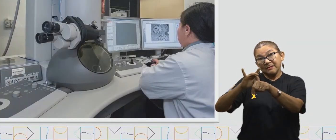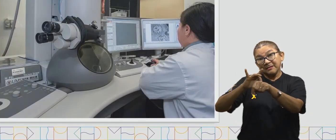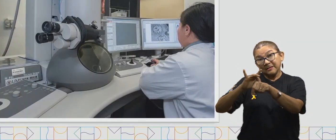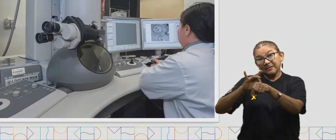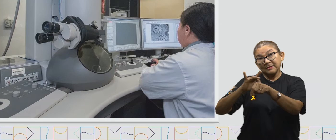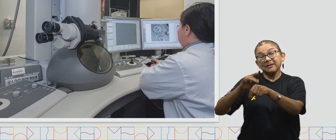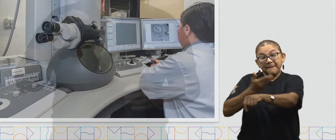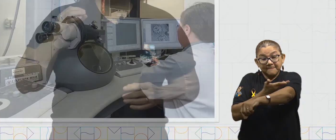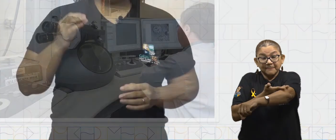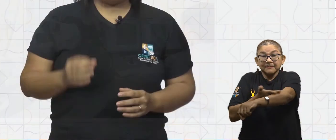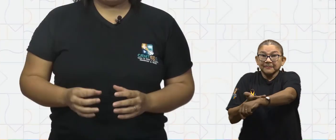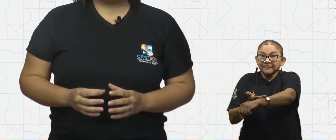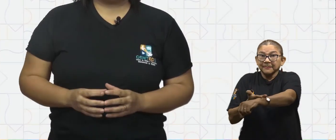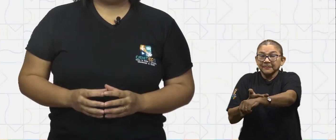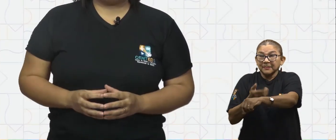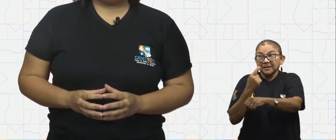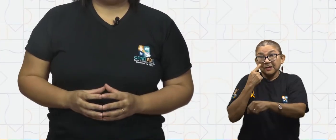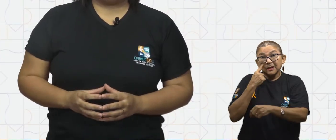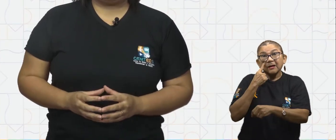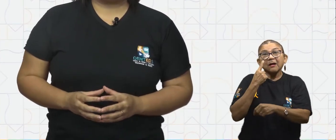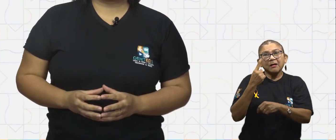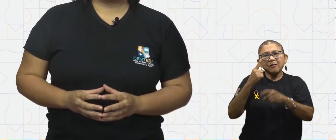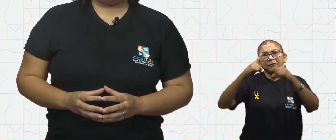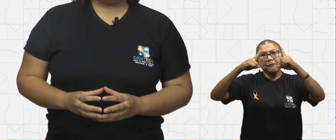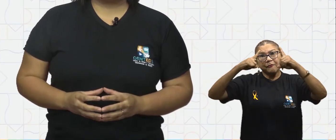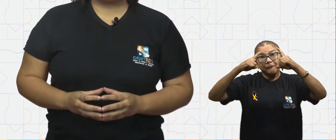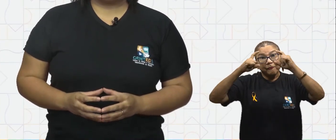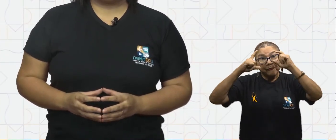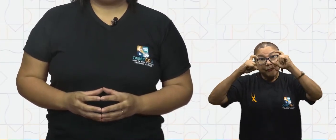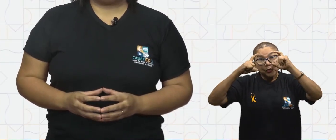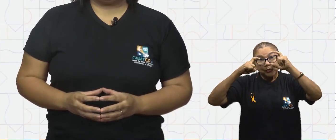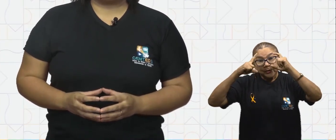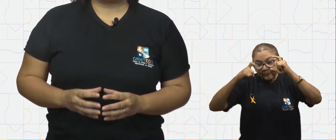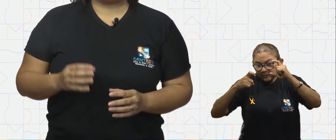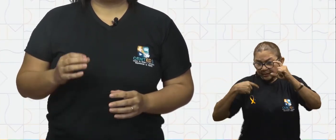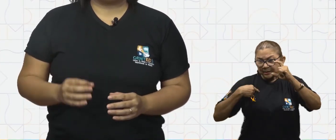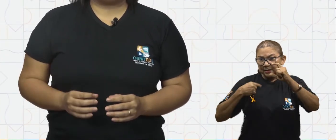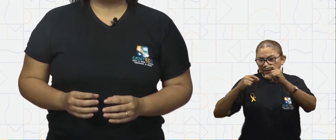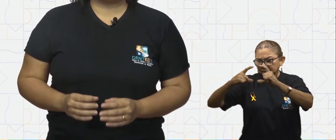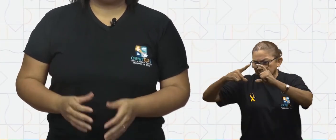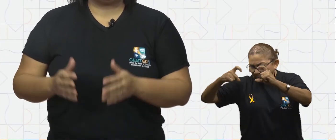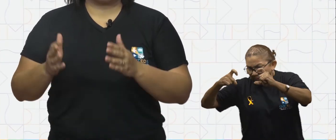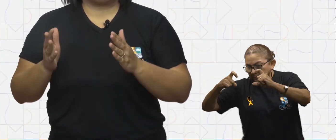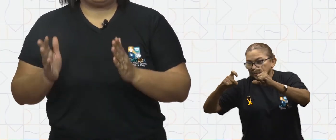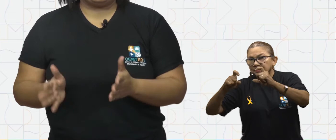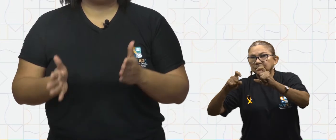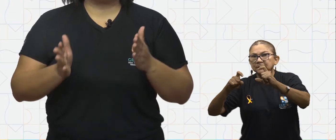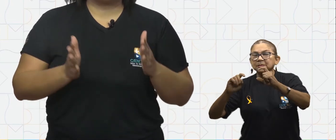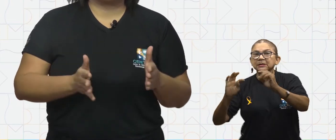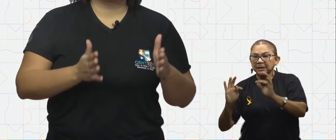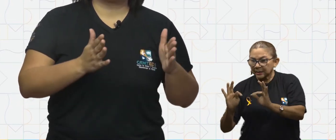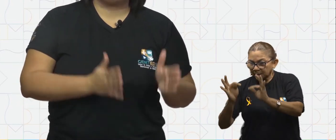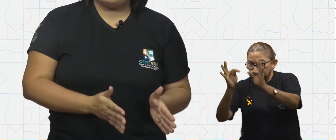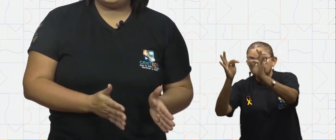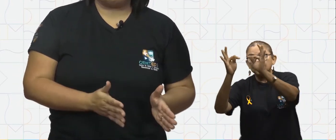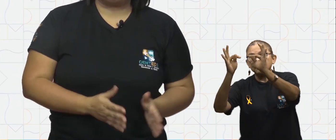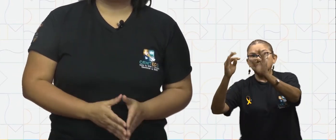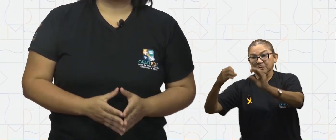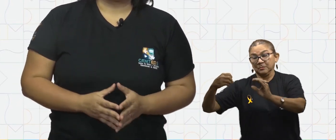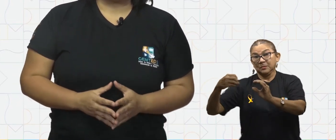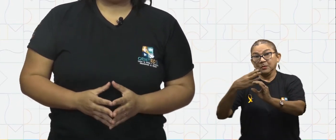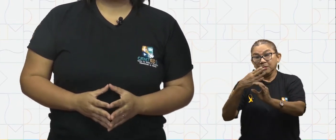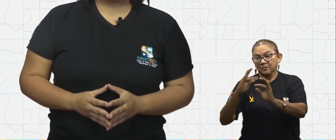nessa imagem. A fotografia tirada com esse tipo de microscópio é chamada de